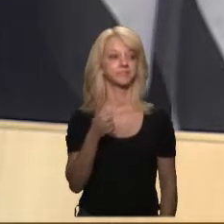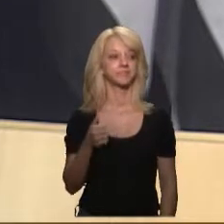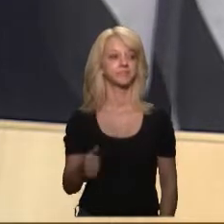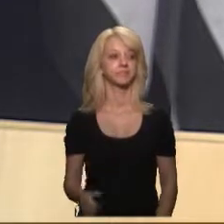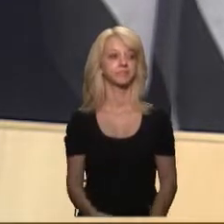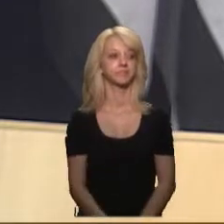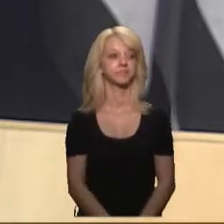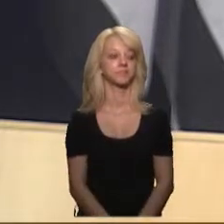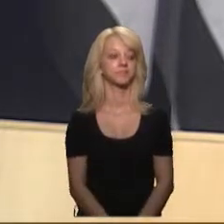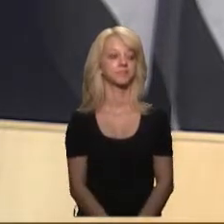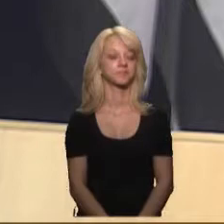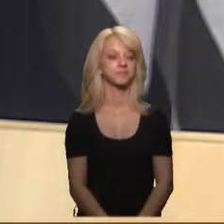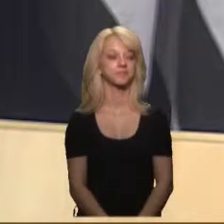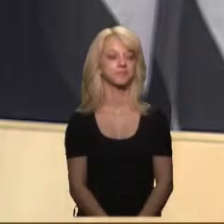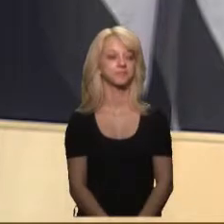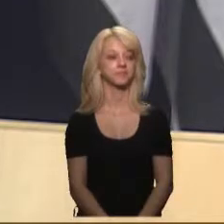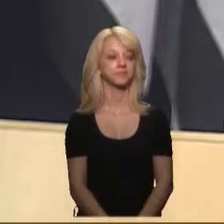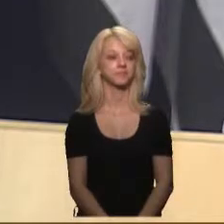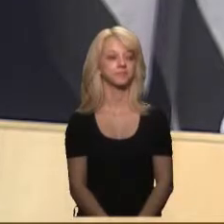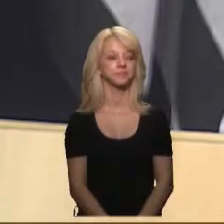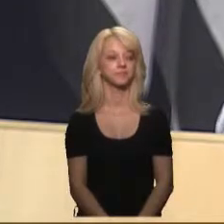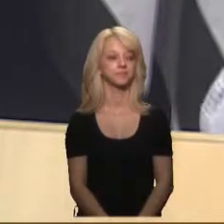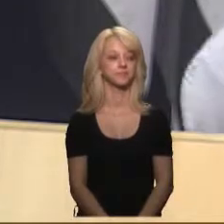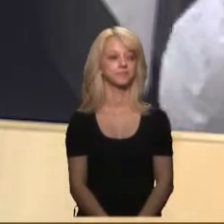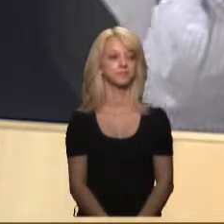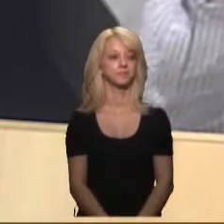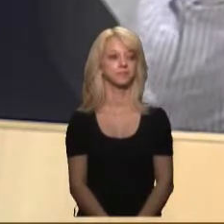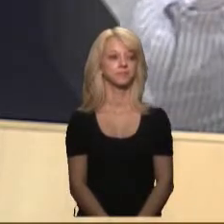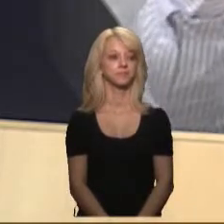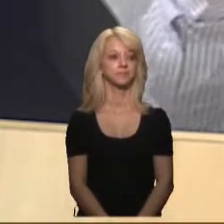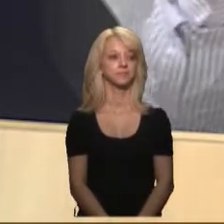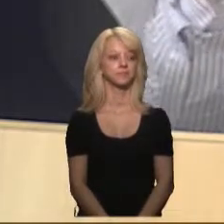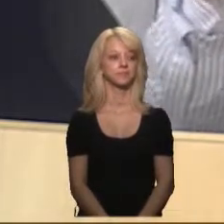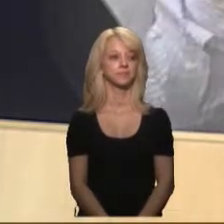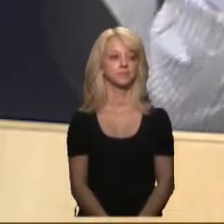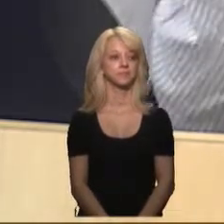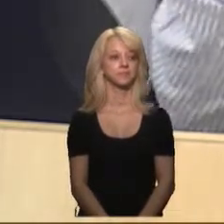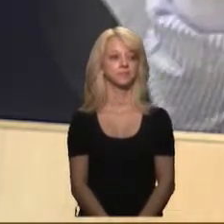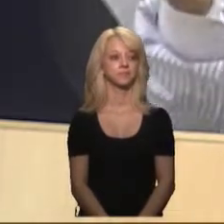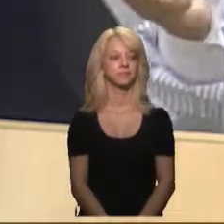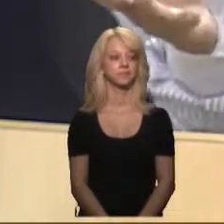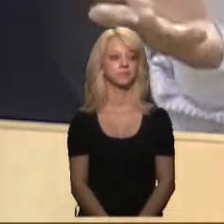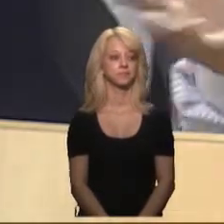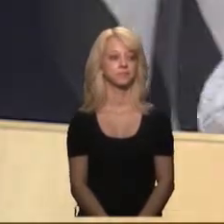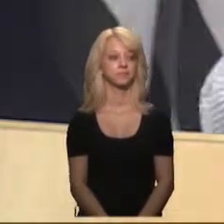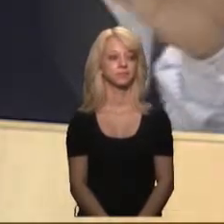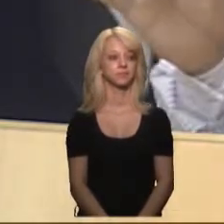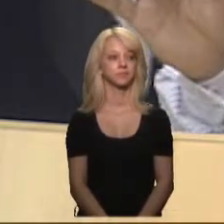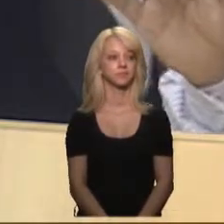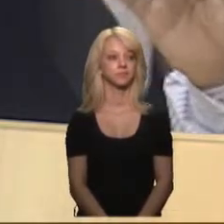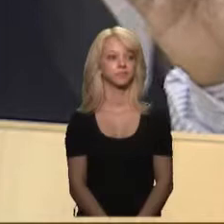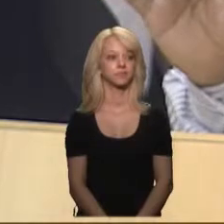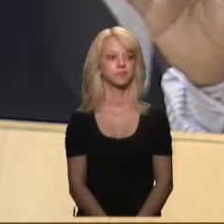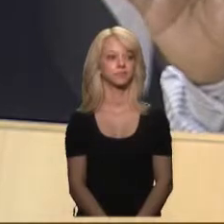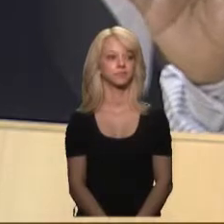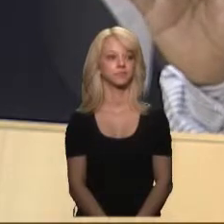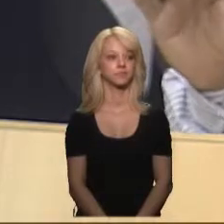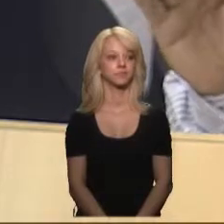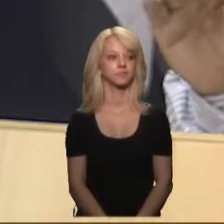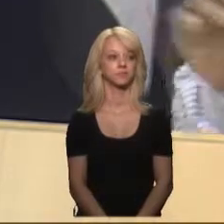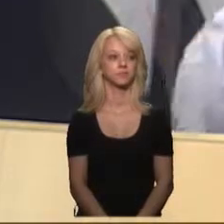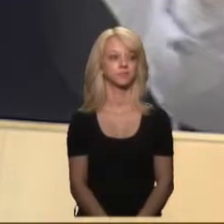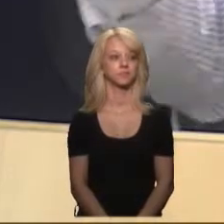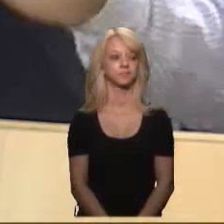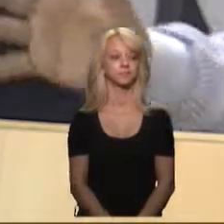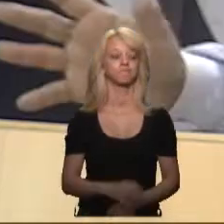Votei favorável. Mas essa história e discurso aqui de graça, não existe nada de graça.